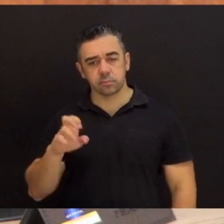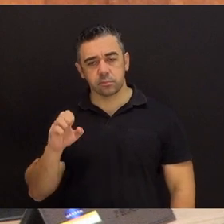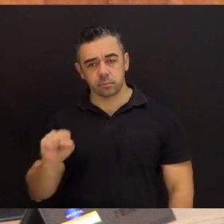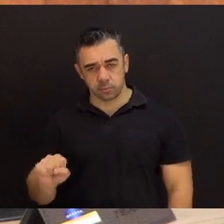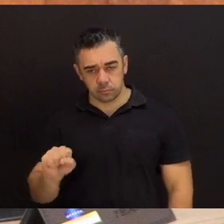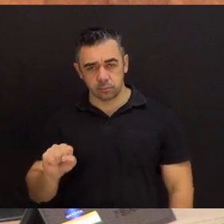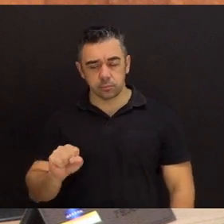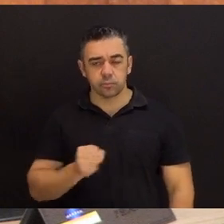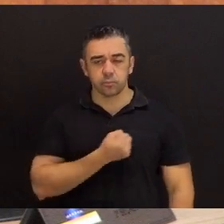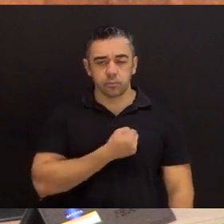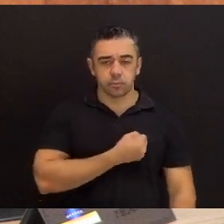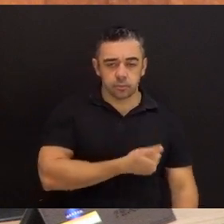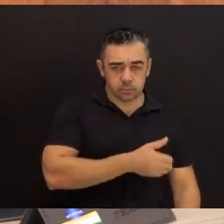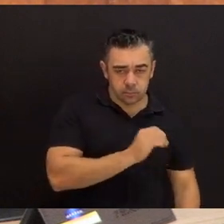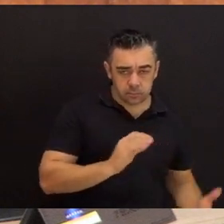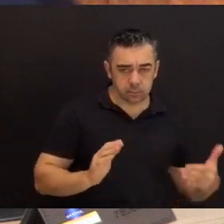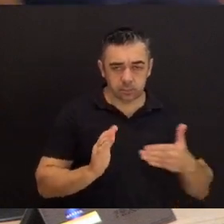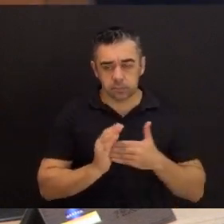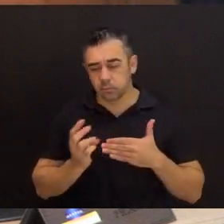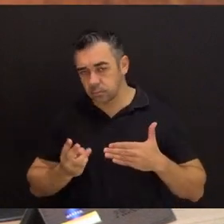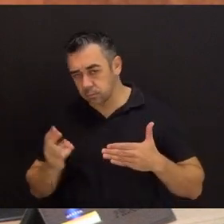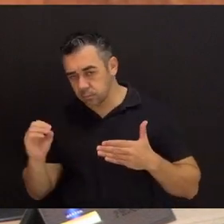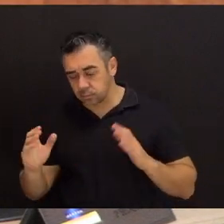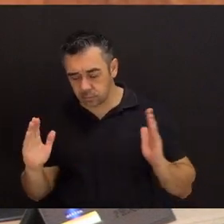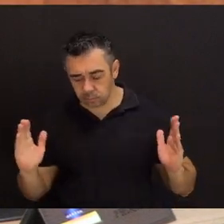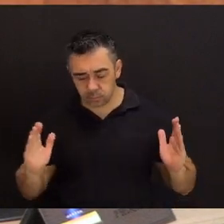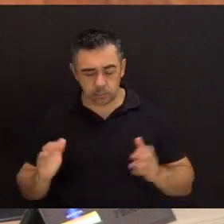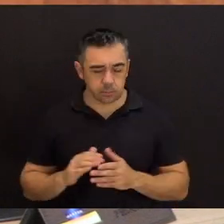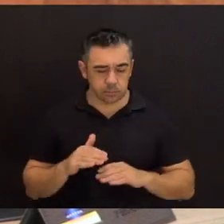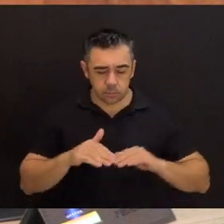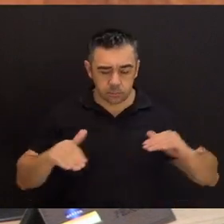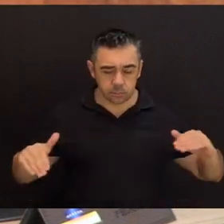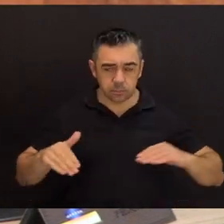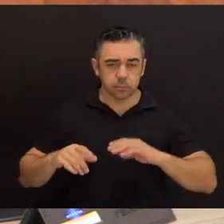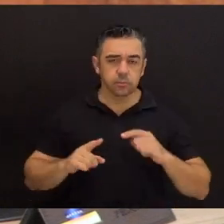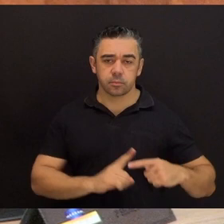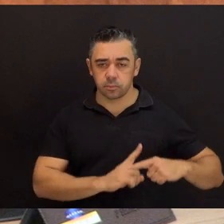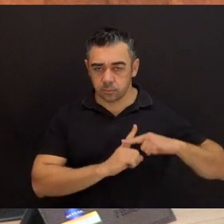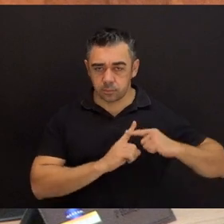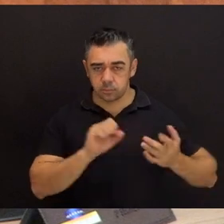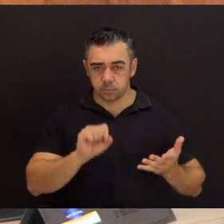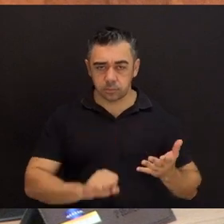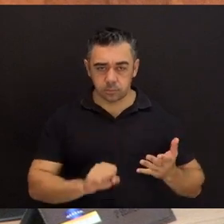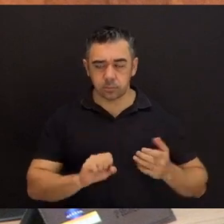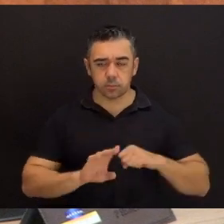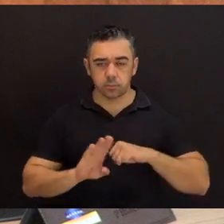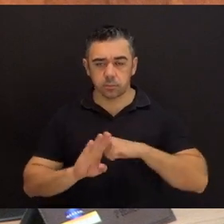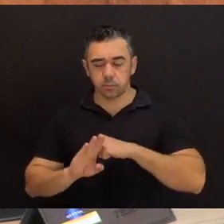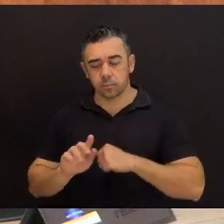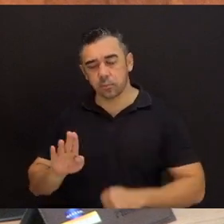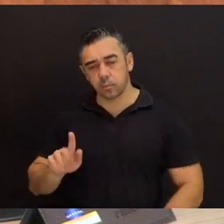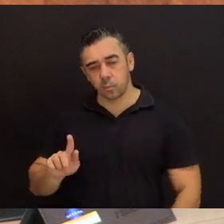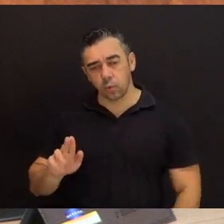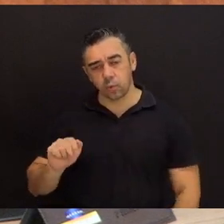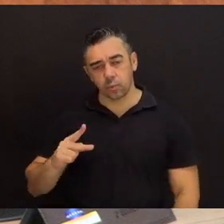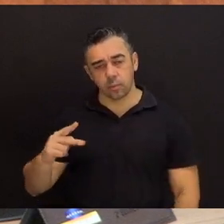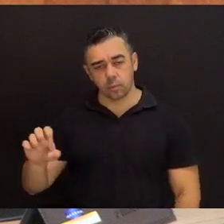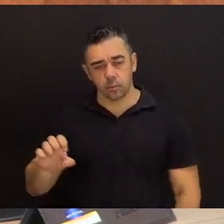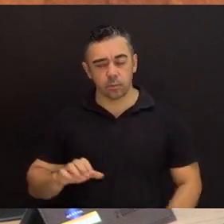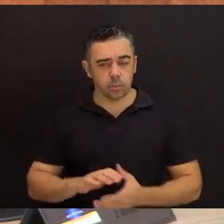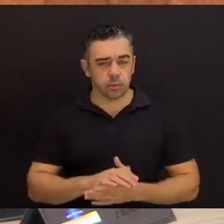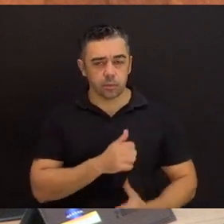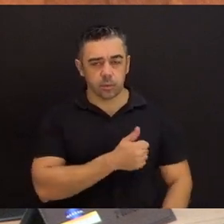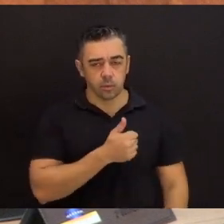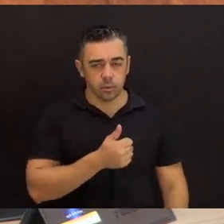até o numeral de número 30 no Jardim Cruzeiro do Sul Guatupê indicação de número 11 e